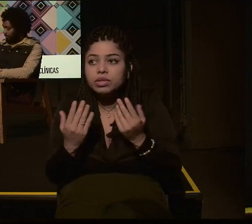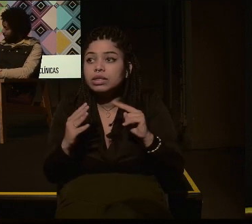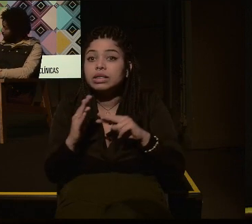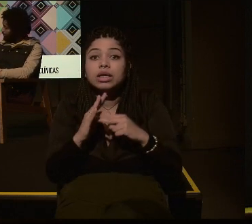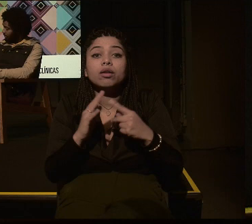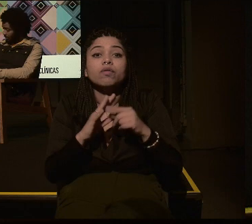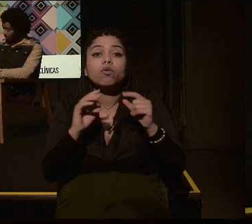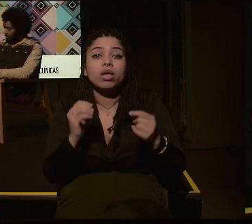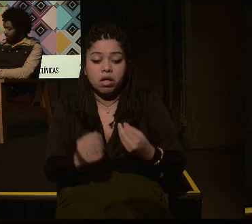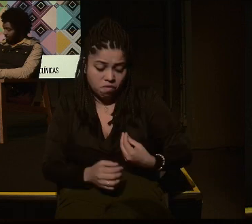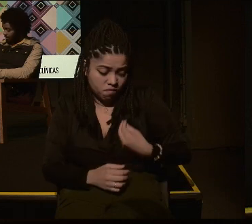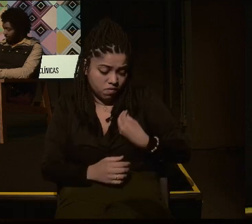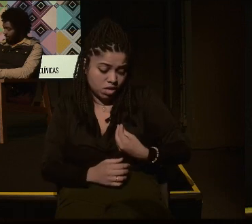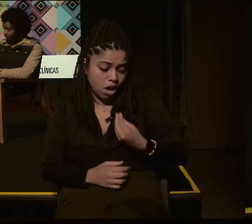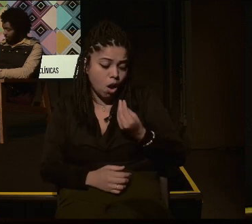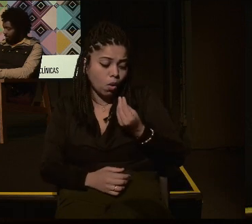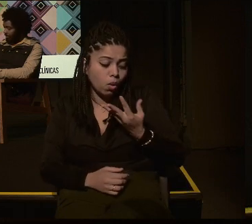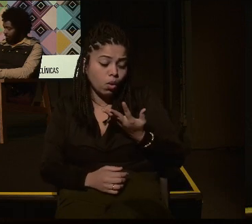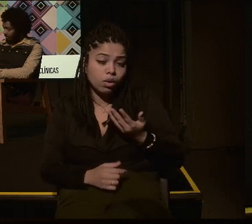vida.